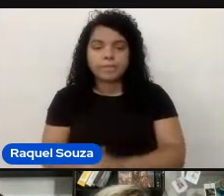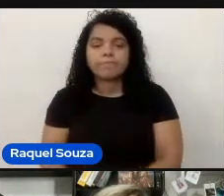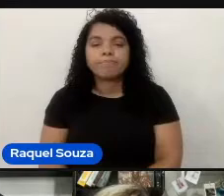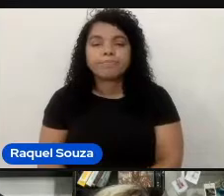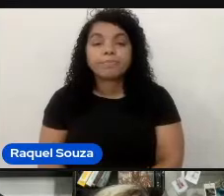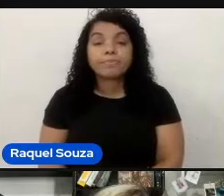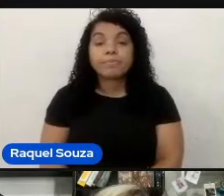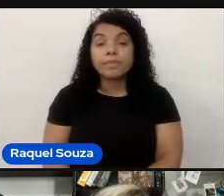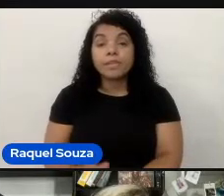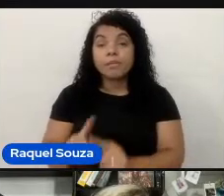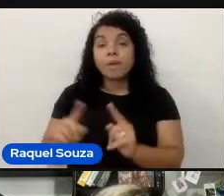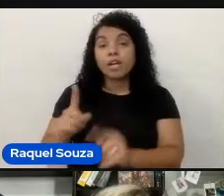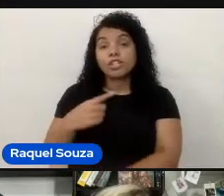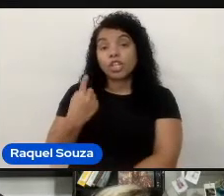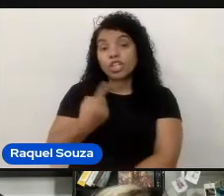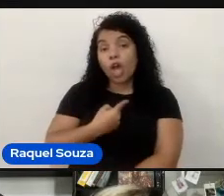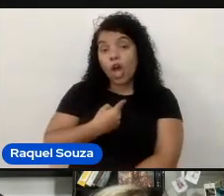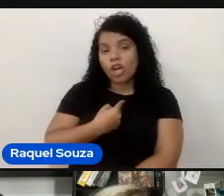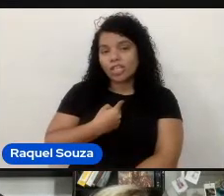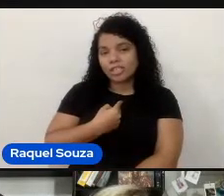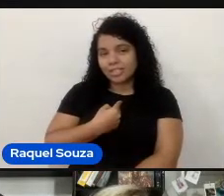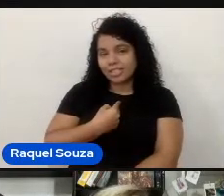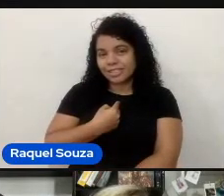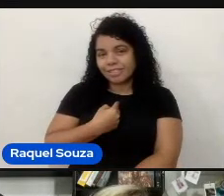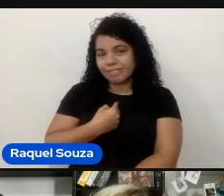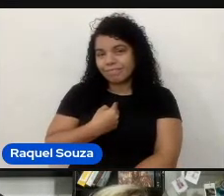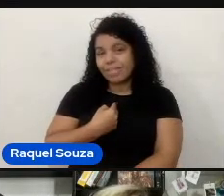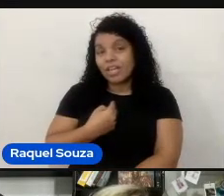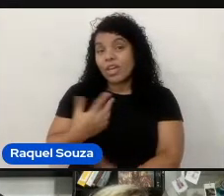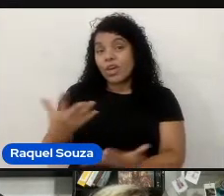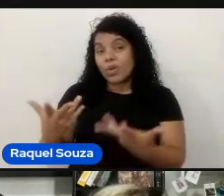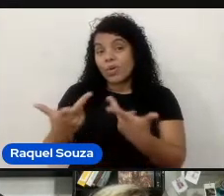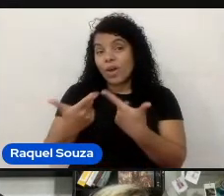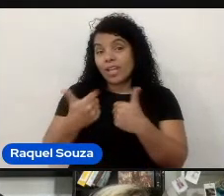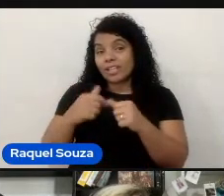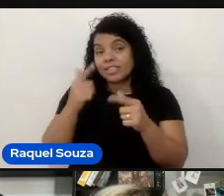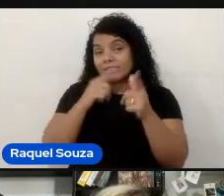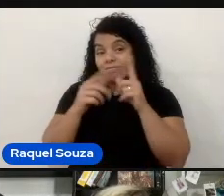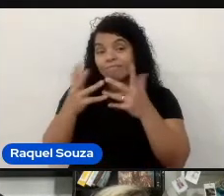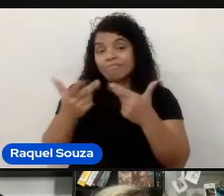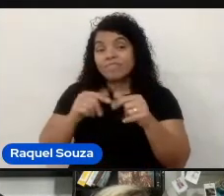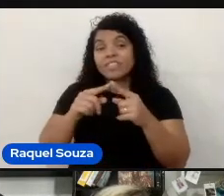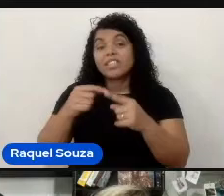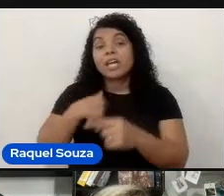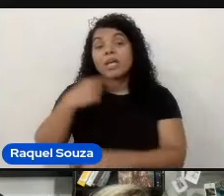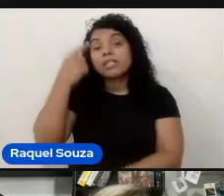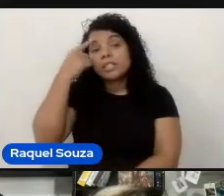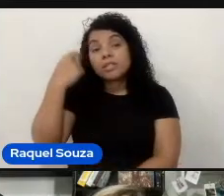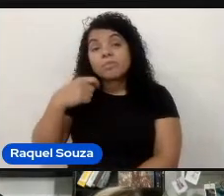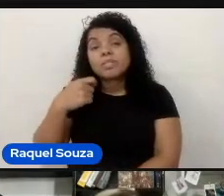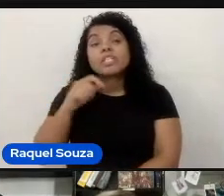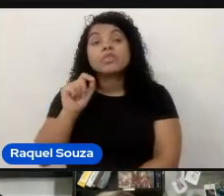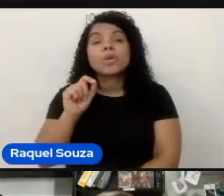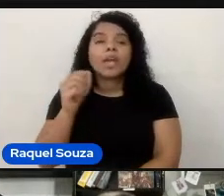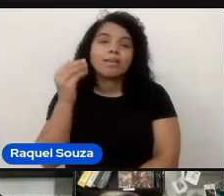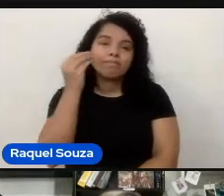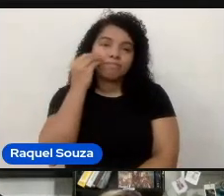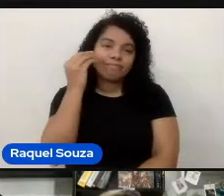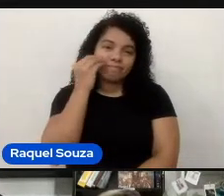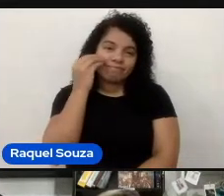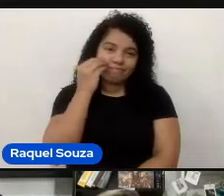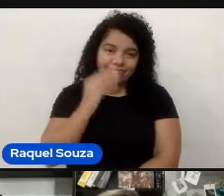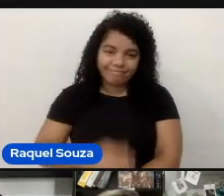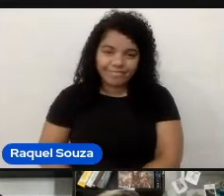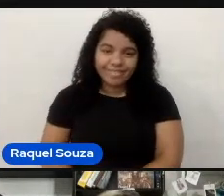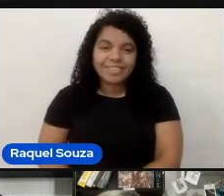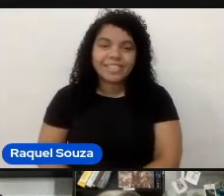da qualidade, quality assurance, falarmos de qualidade sem pensarmos nos testes. Tá? Então, o que são os testes? Eu